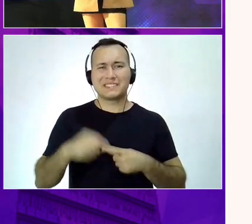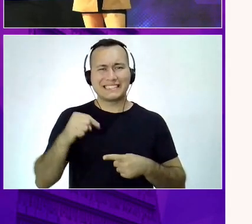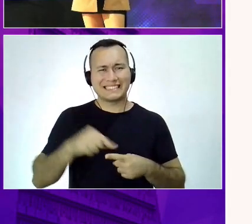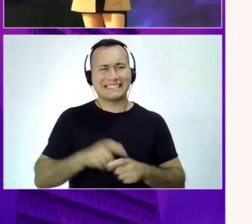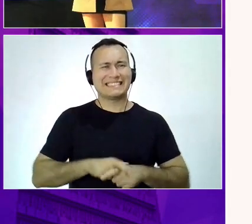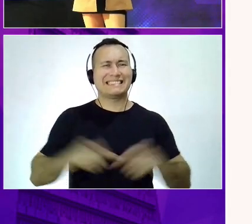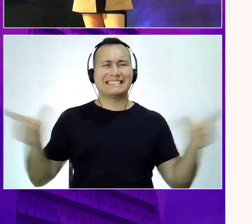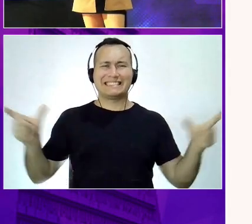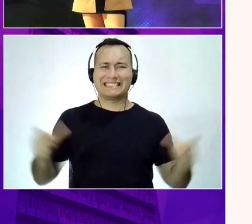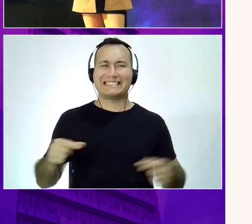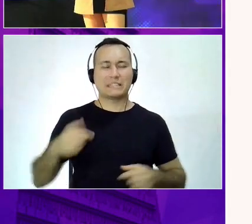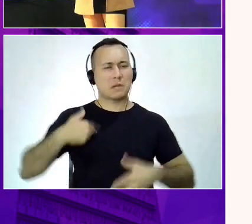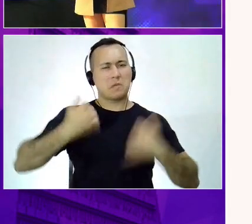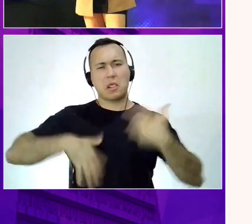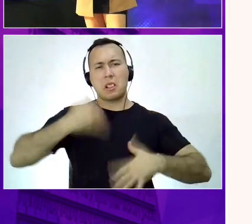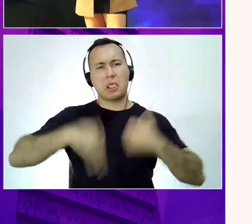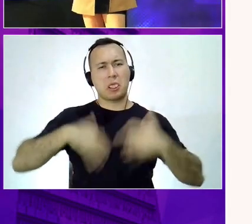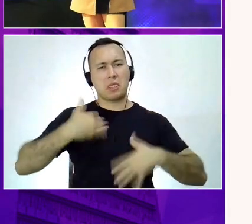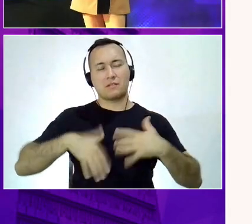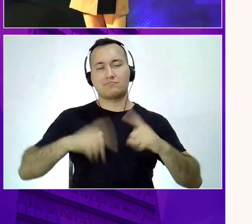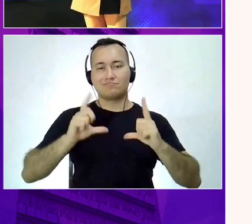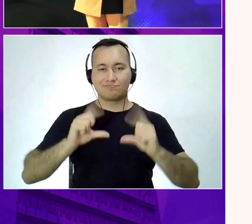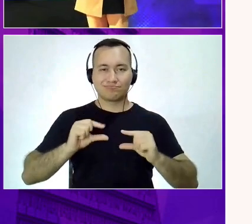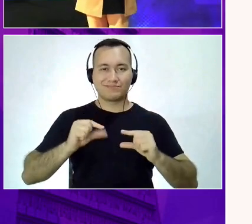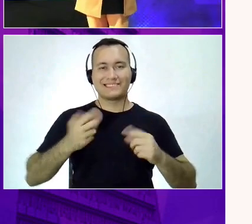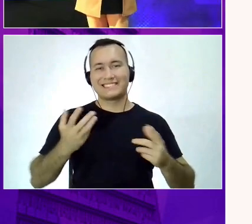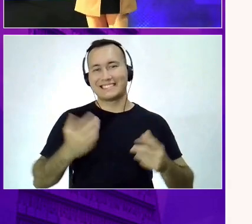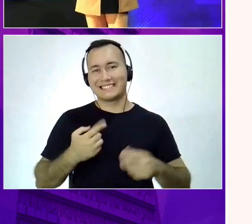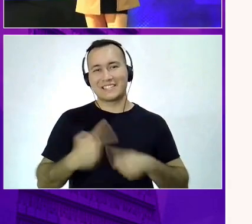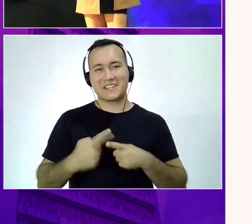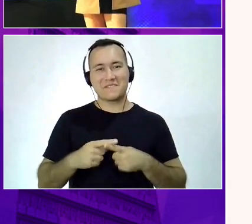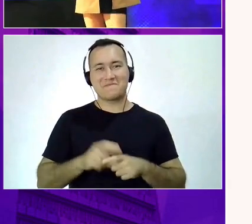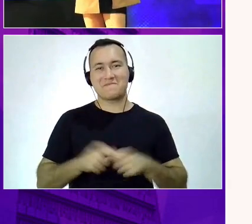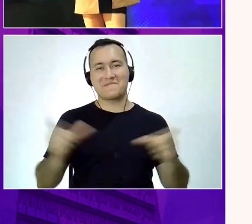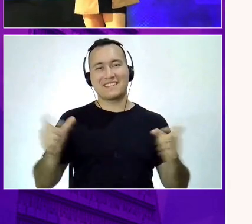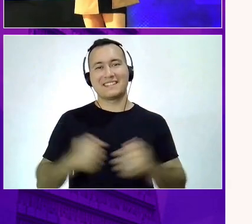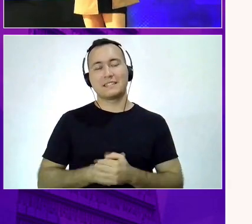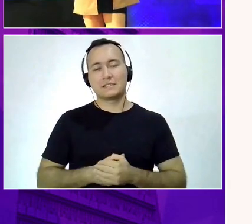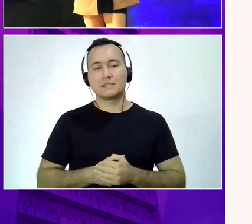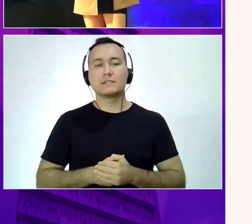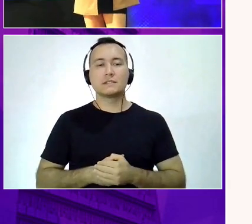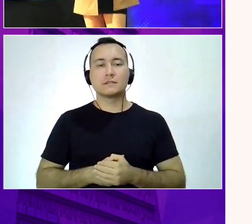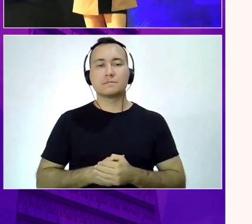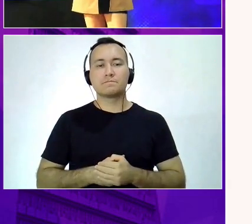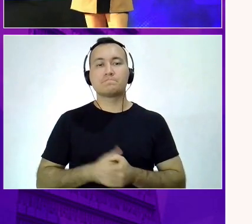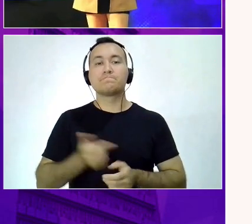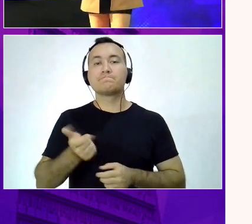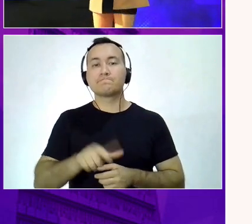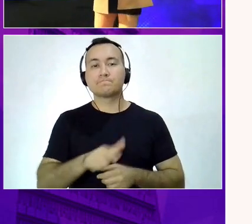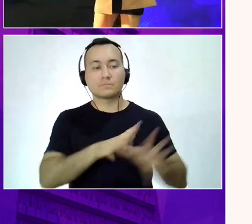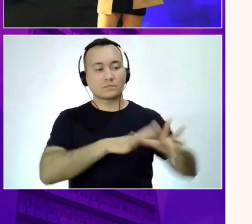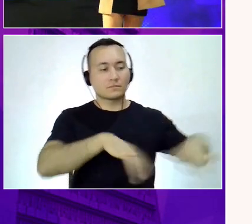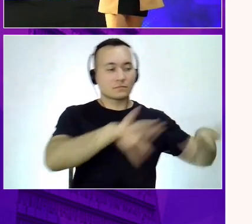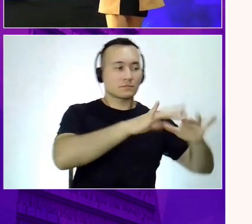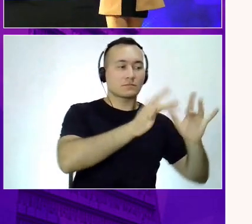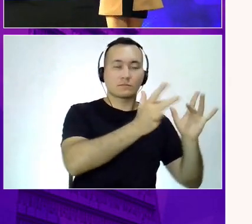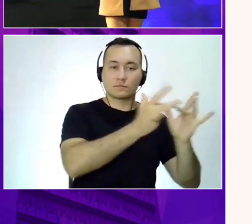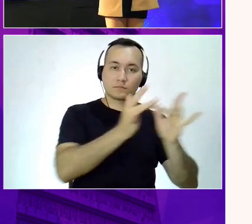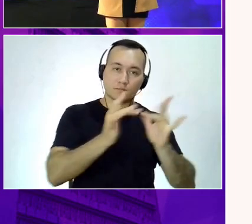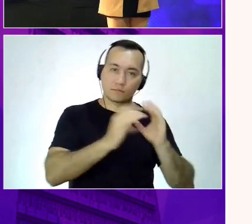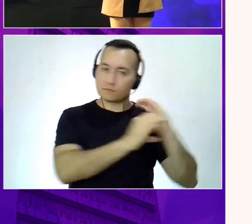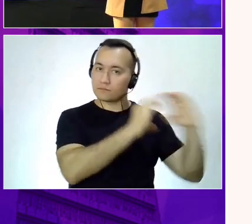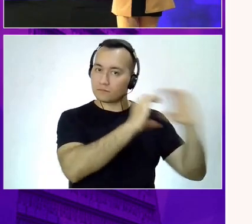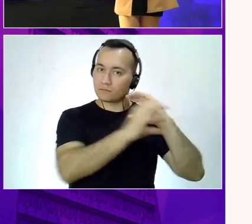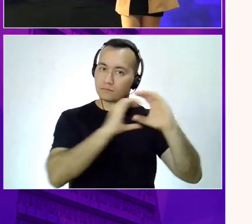orquestração. Os microserviços que você tem no seu sistema, eles vão se comunicar. Como que você vai coordenar tudo isso? Quando a gente pensa num sistema